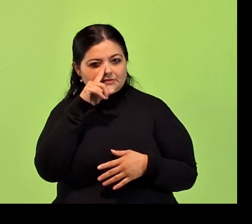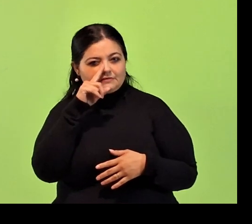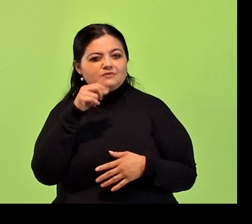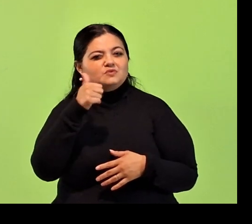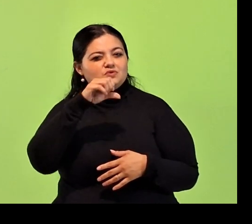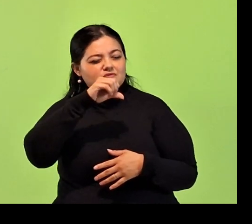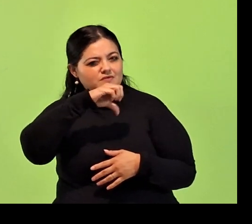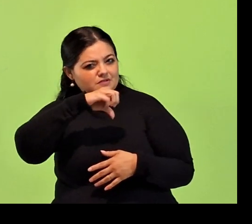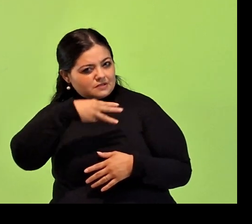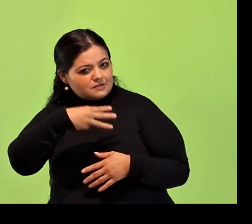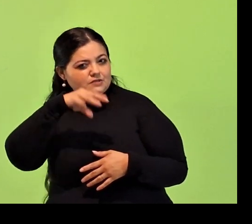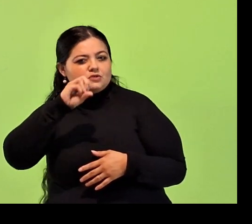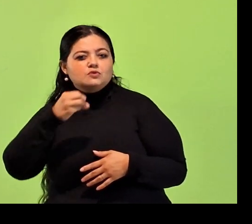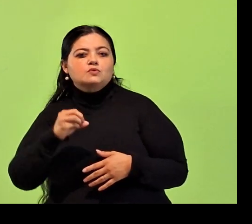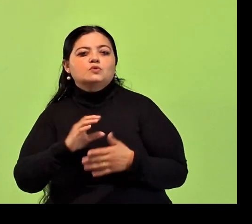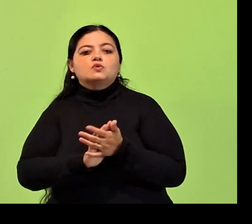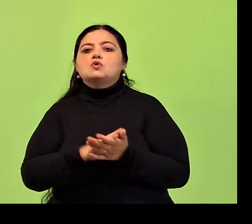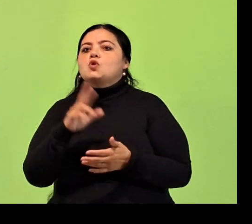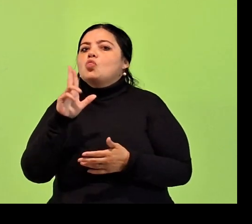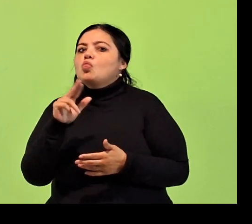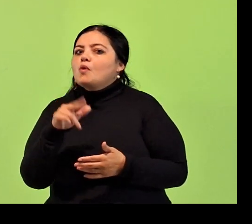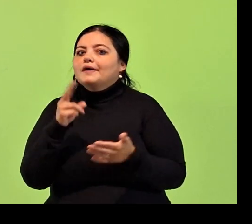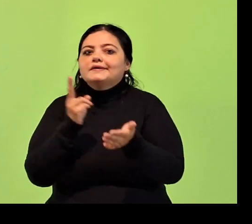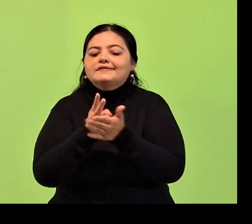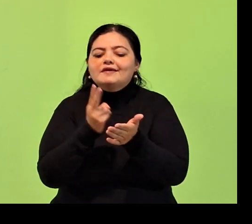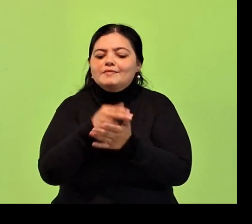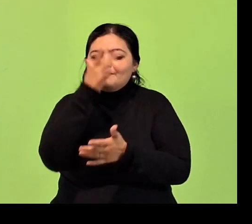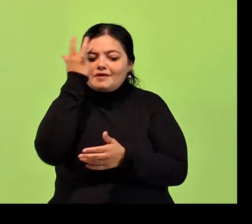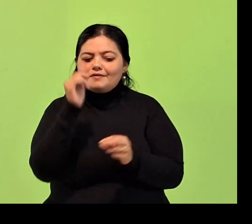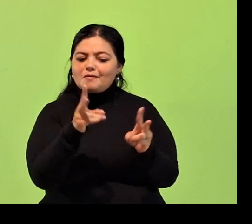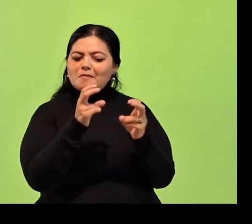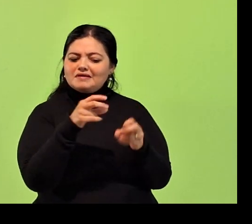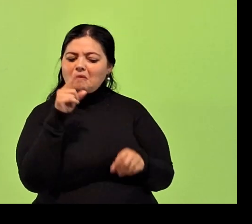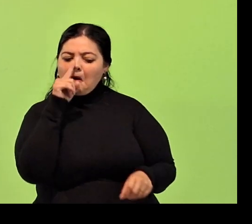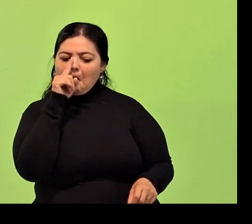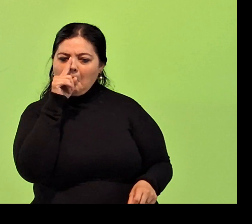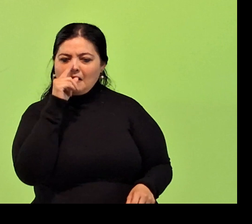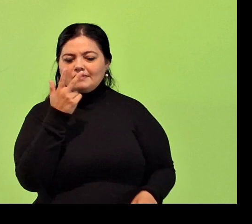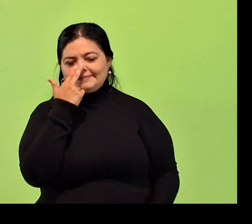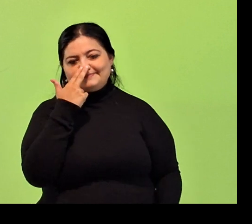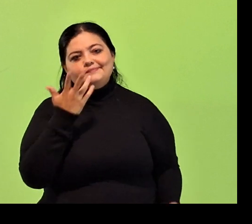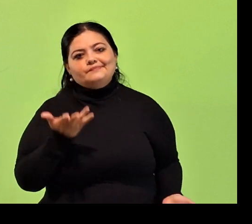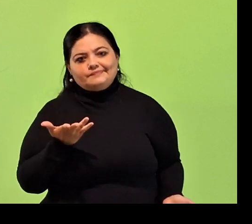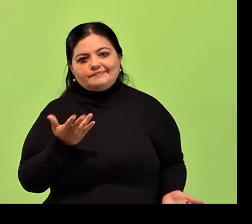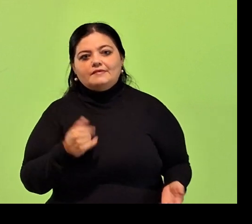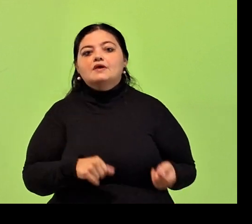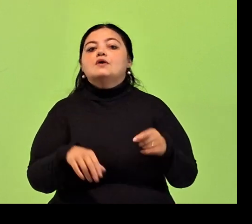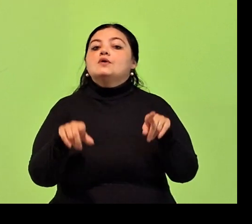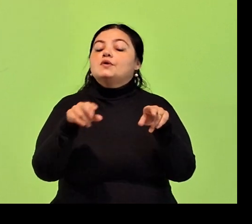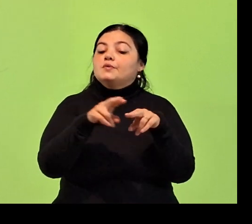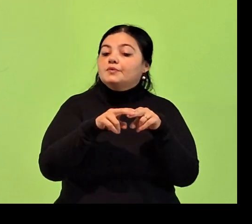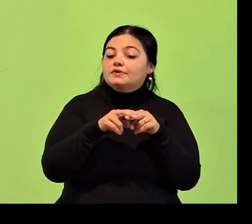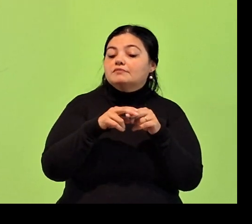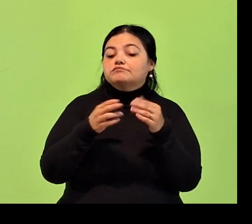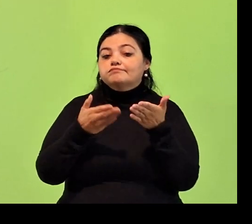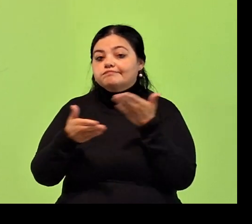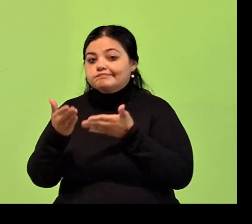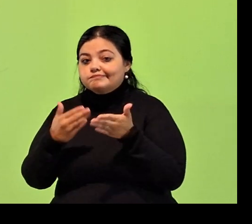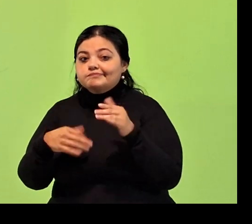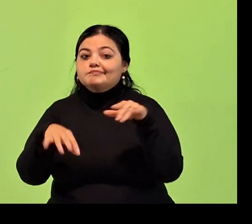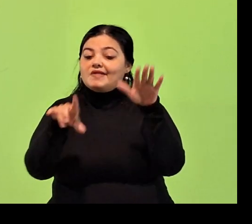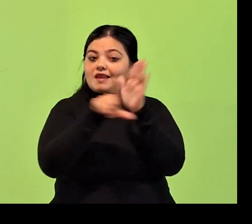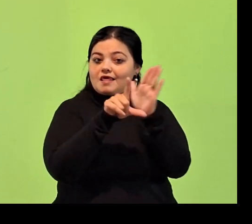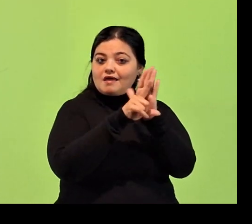1938 e nunca deixaram de ser consideradas ameaça nesse contexto. Eu distribuo esse decreto de lei em